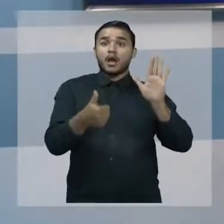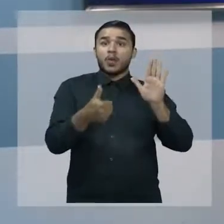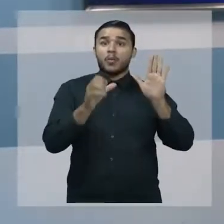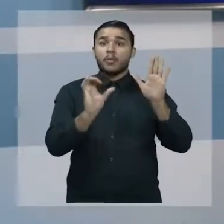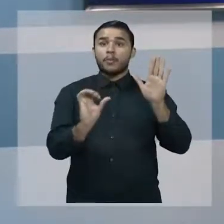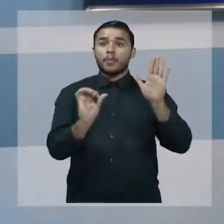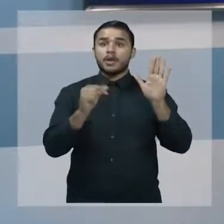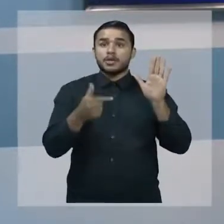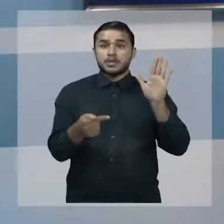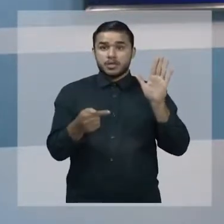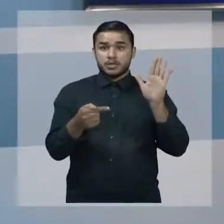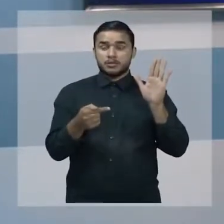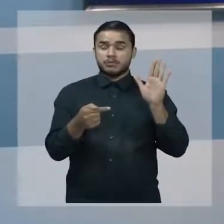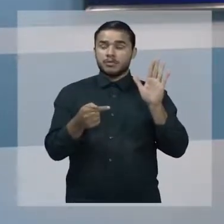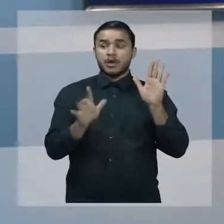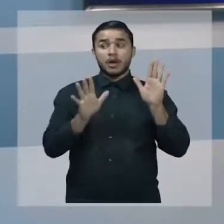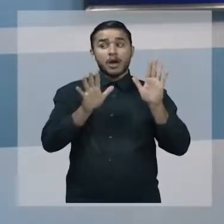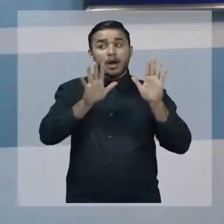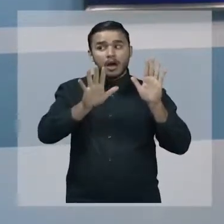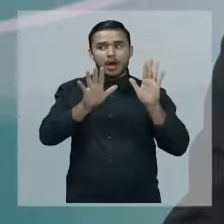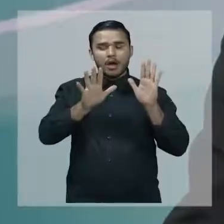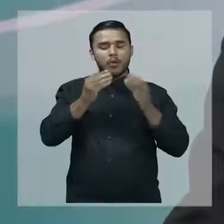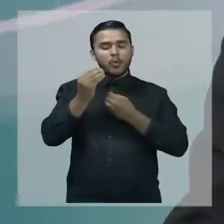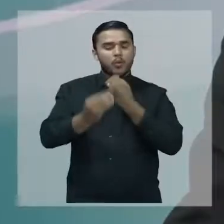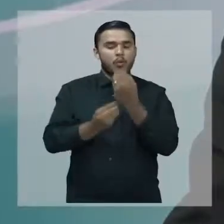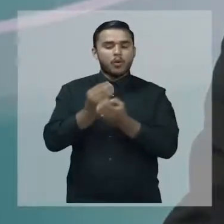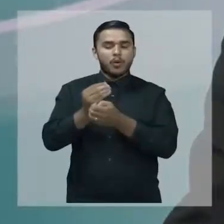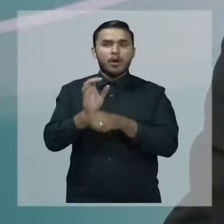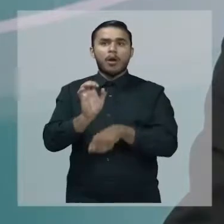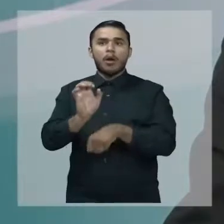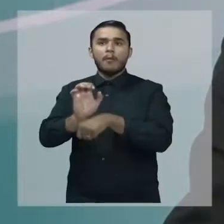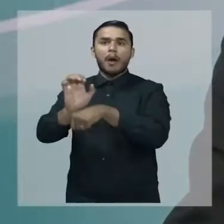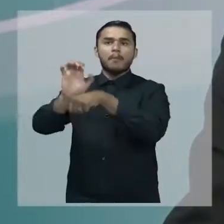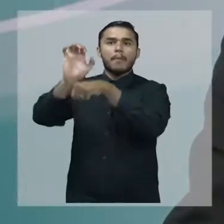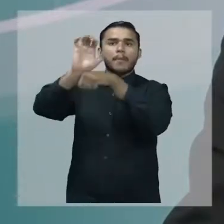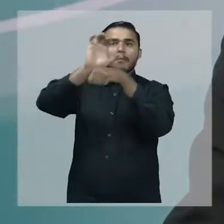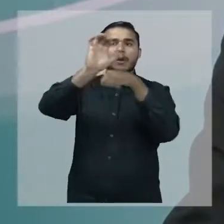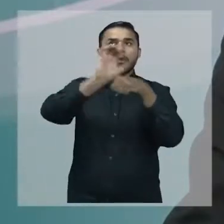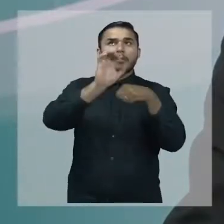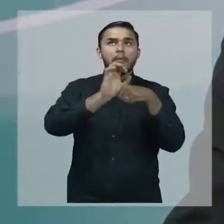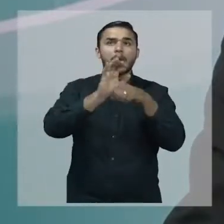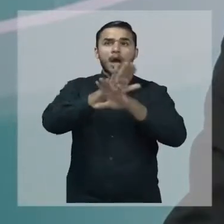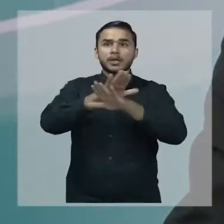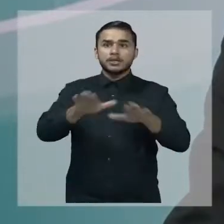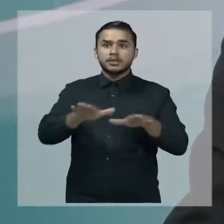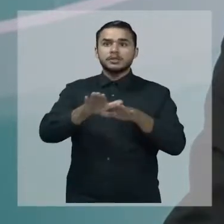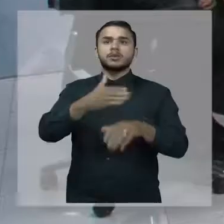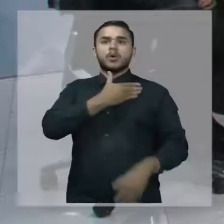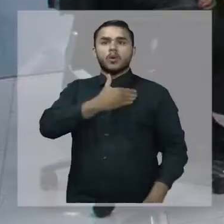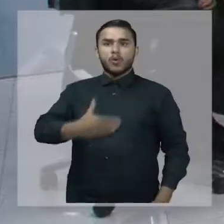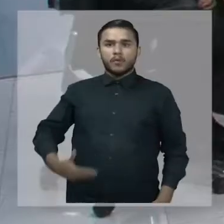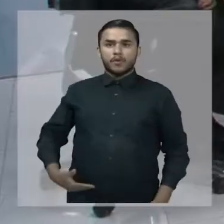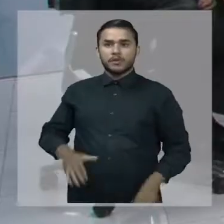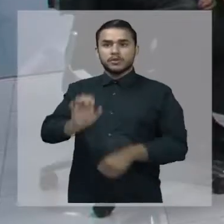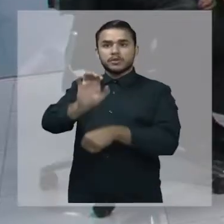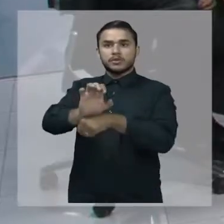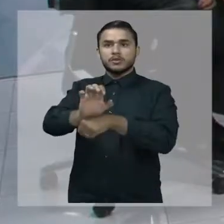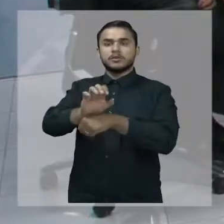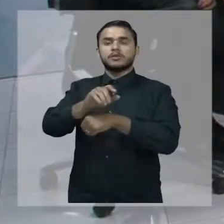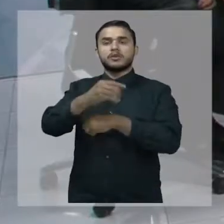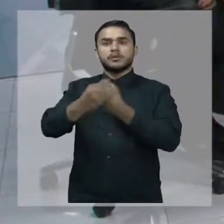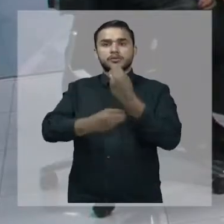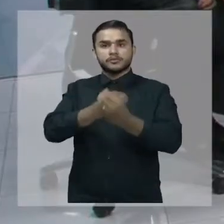Não guarda nenhuma relação com o modelo federativo que efetivamente se dá